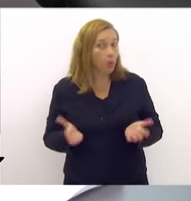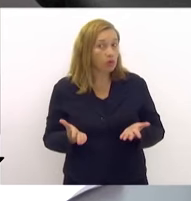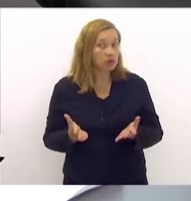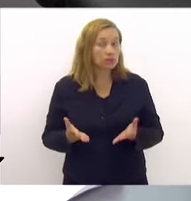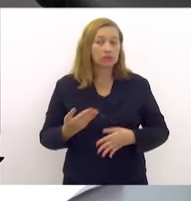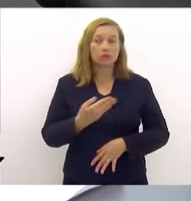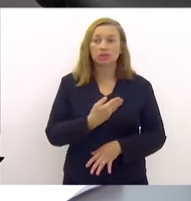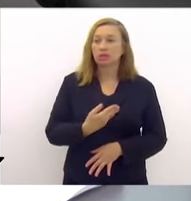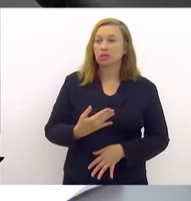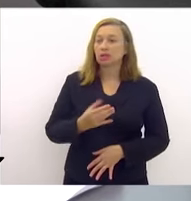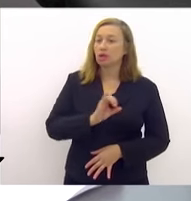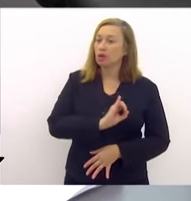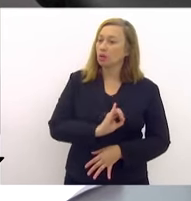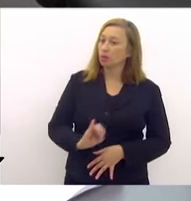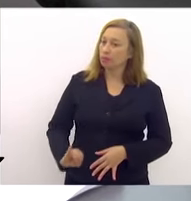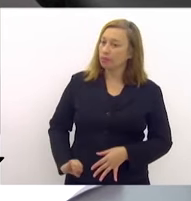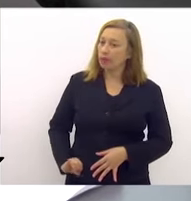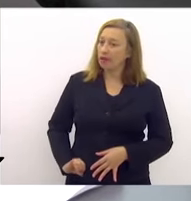império da milícia.